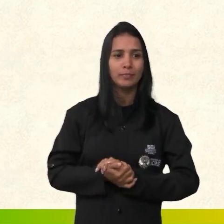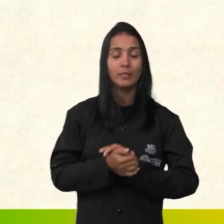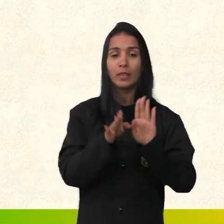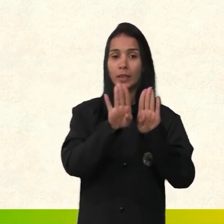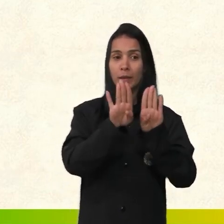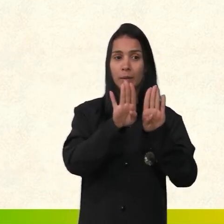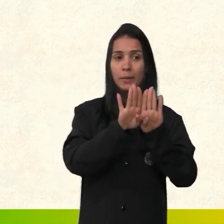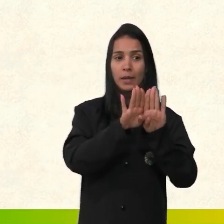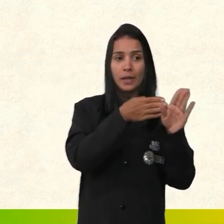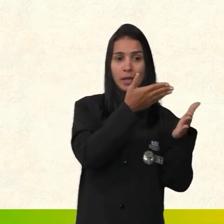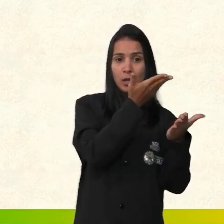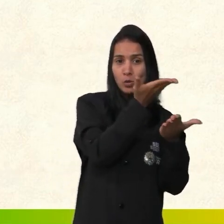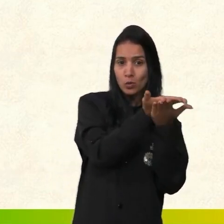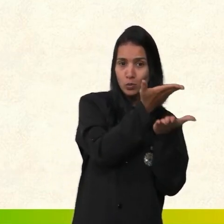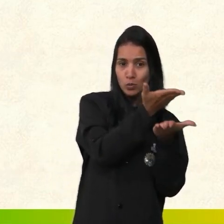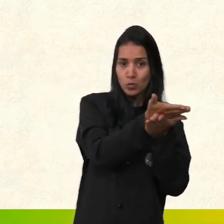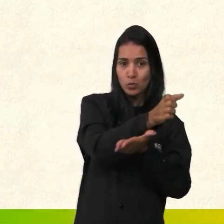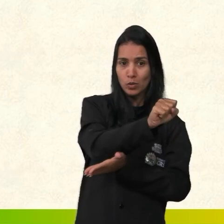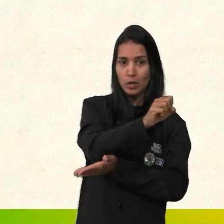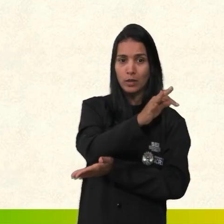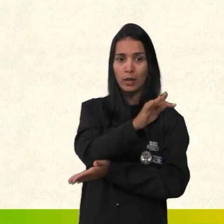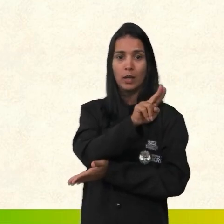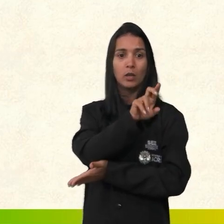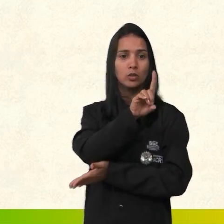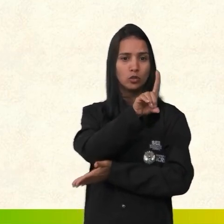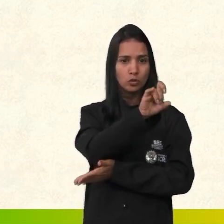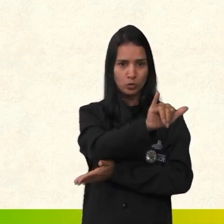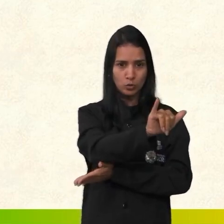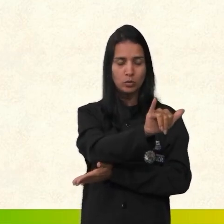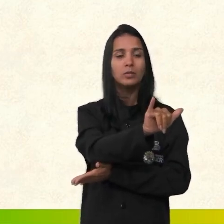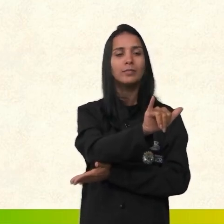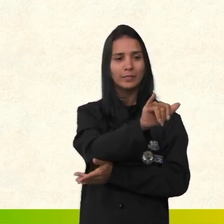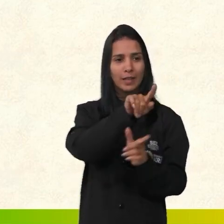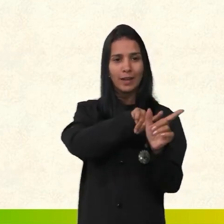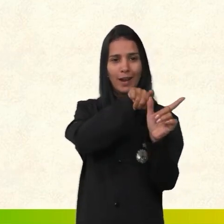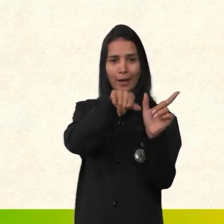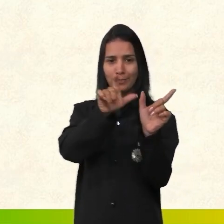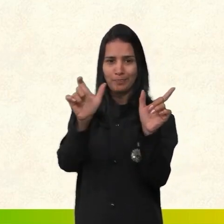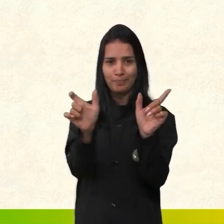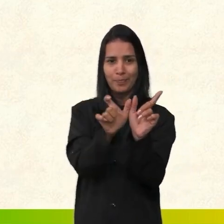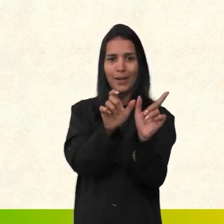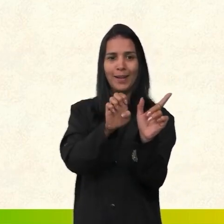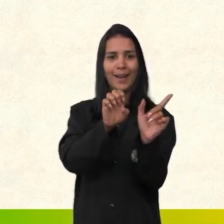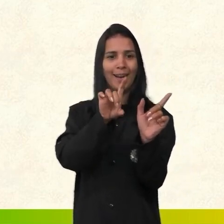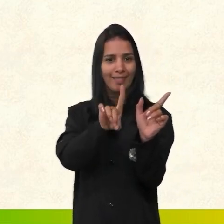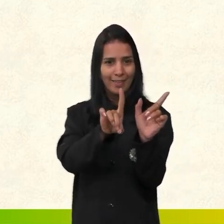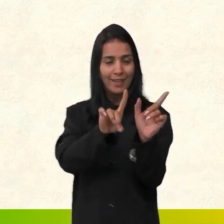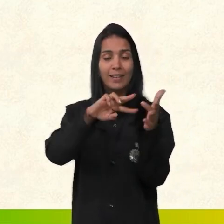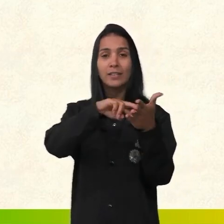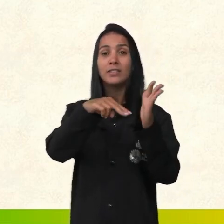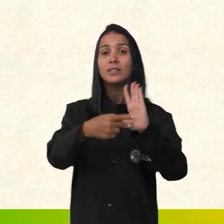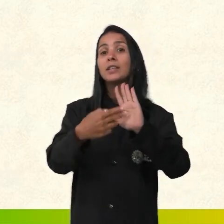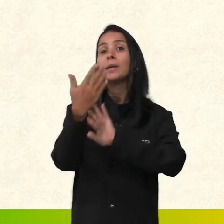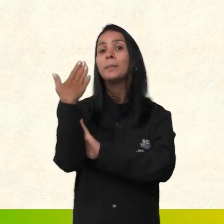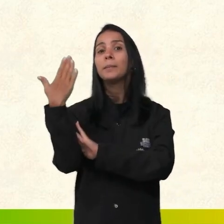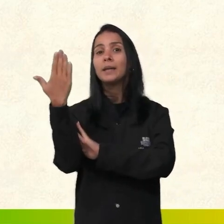Temos o verbo study, que é estudar. Studied, estudou.